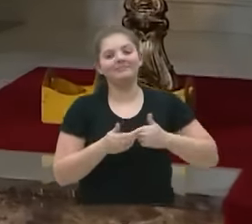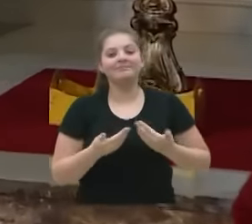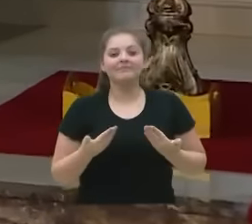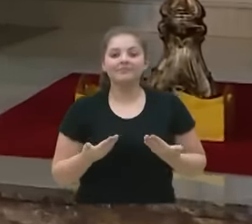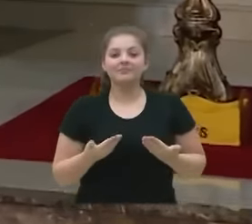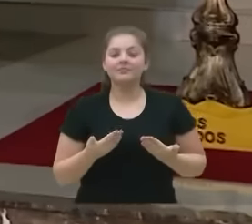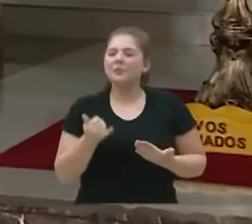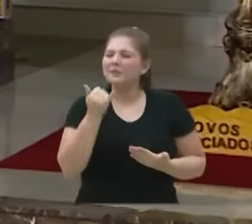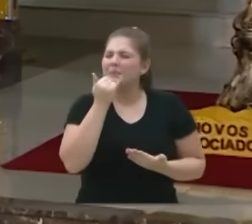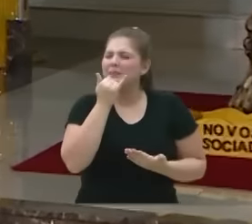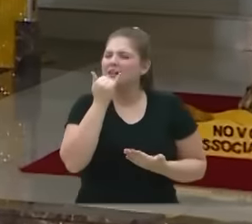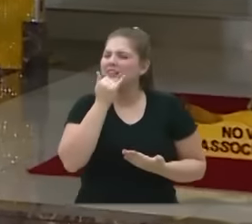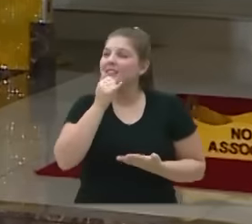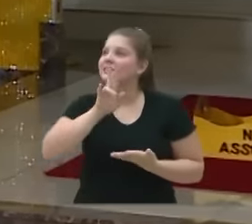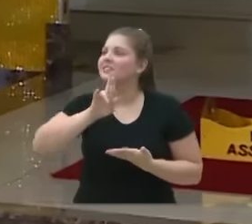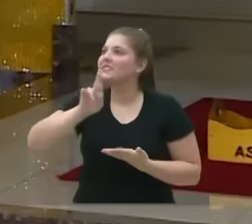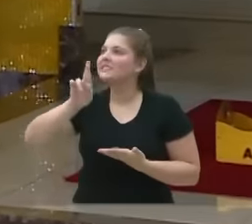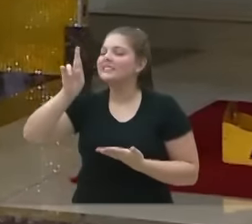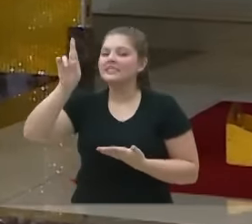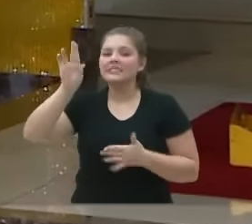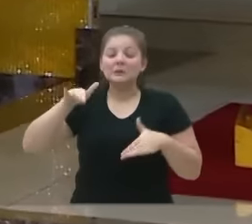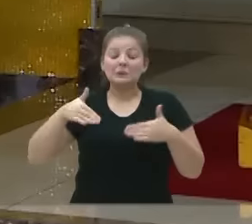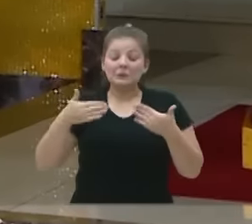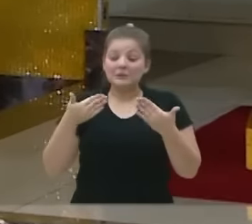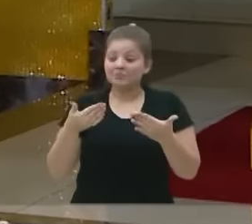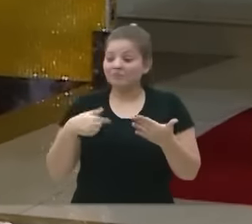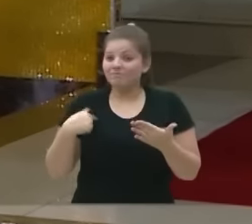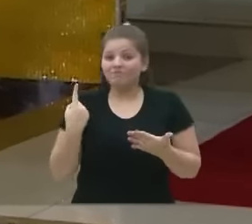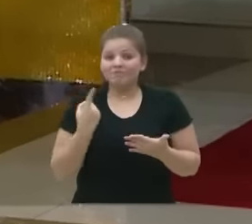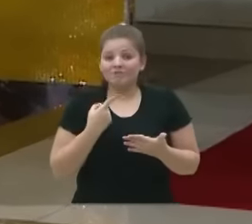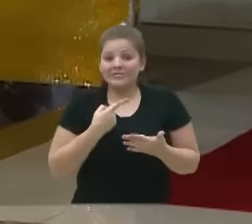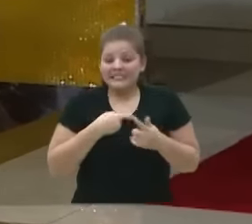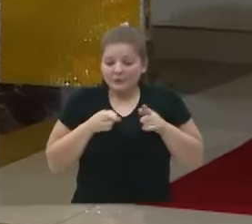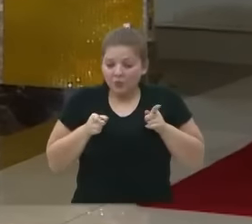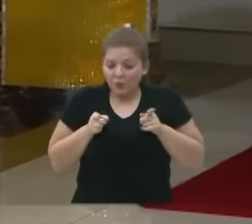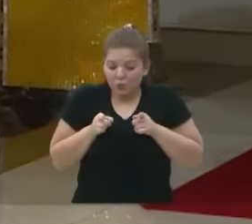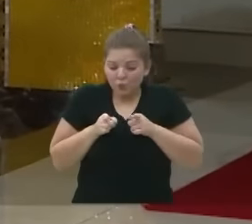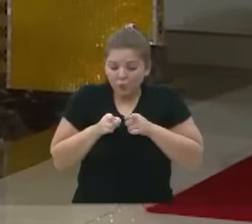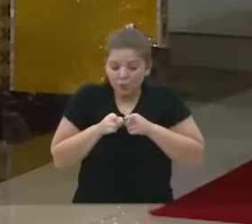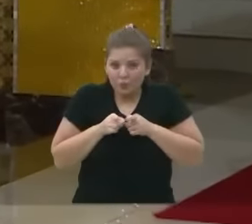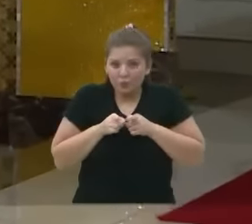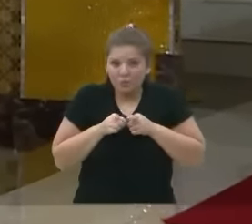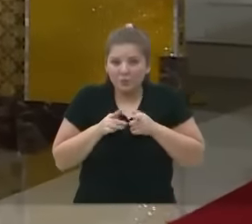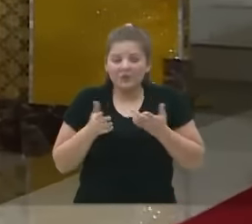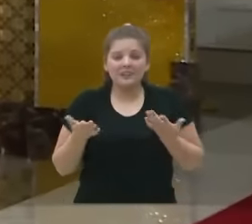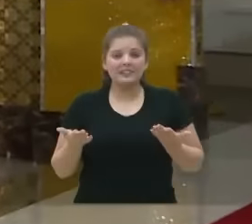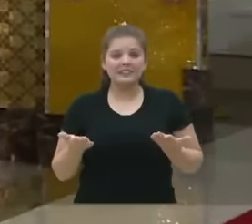Perdão, Senhor, quando pela nossa pequenez e mesquinhez